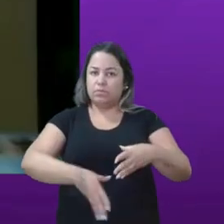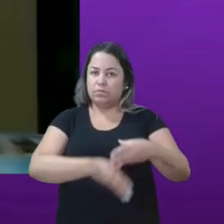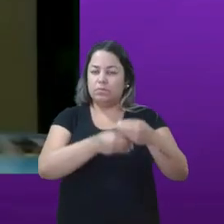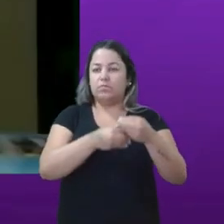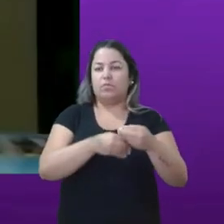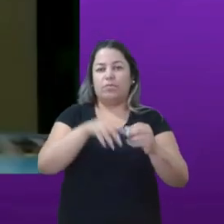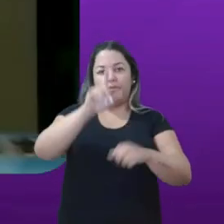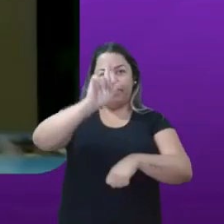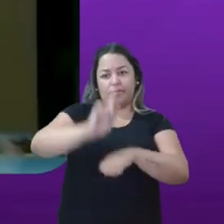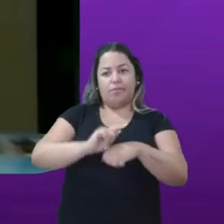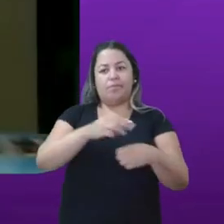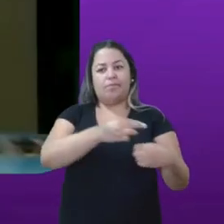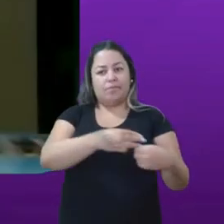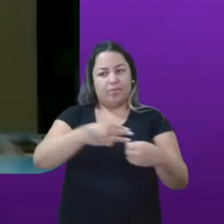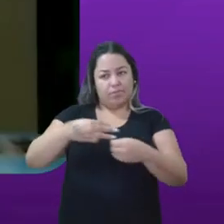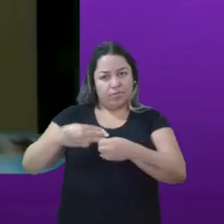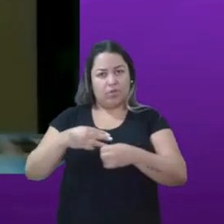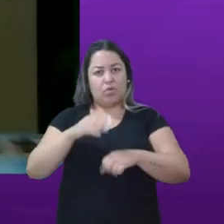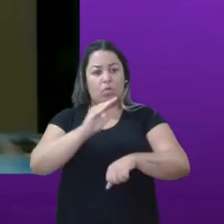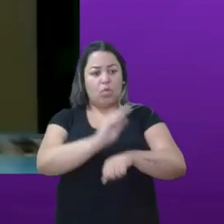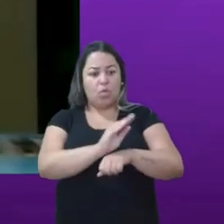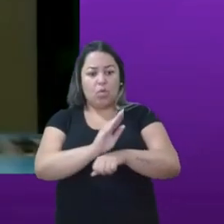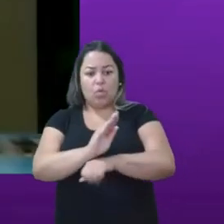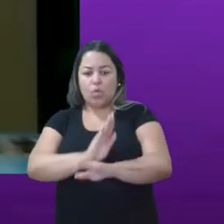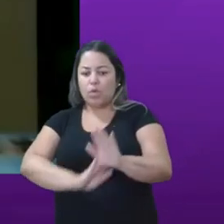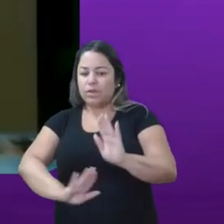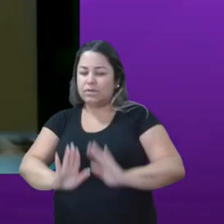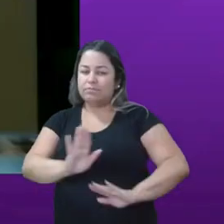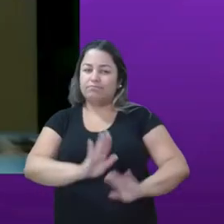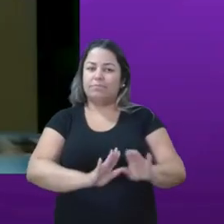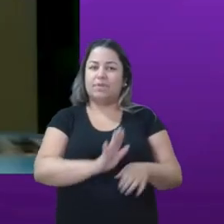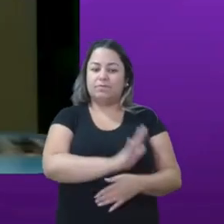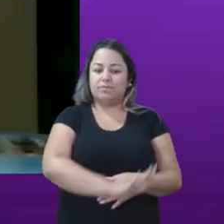as gestões municipais cuidem das suas crianças e